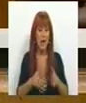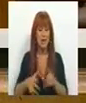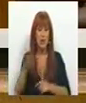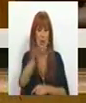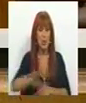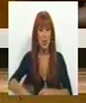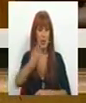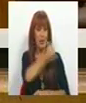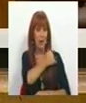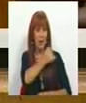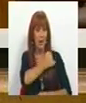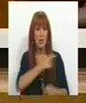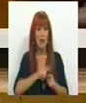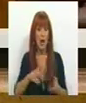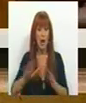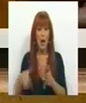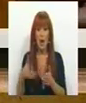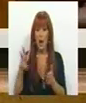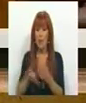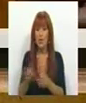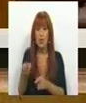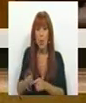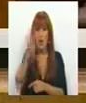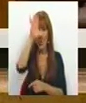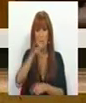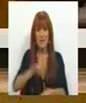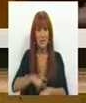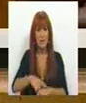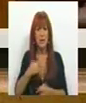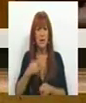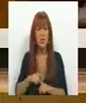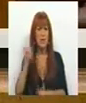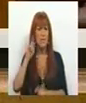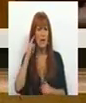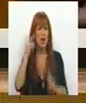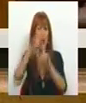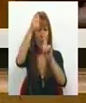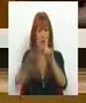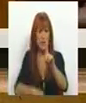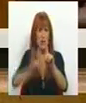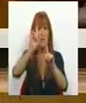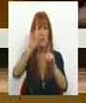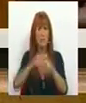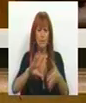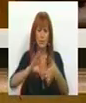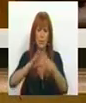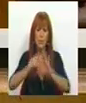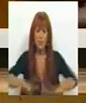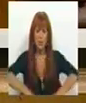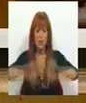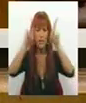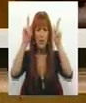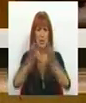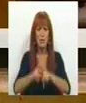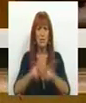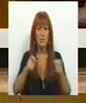Estratégia Nacional da Habitação, aprovada na anterior legislatura, teve como principais objetivos articular o desenvolvimento